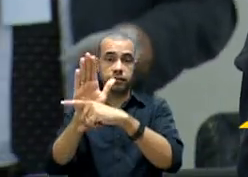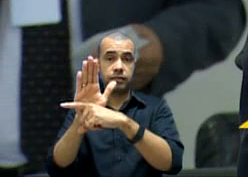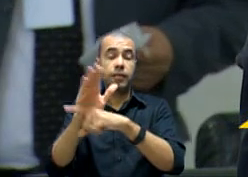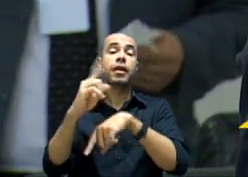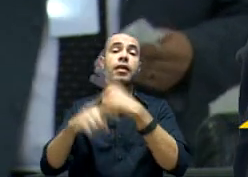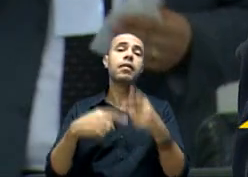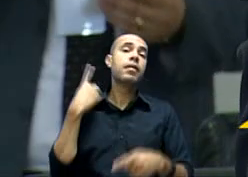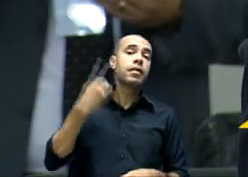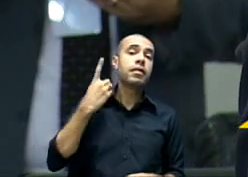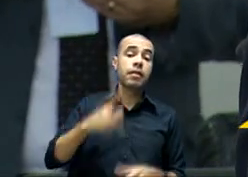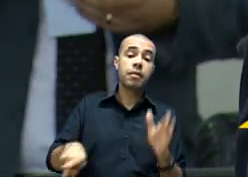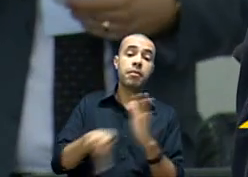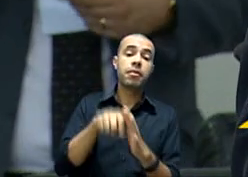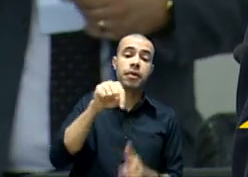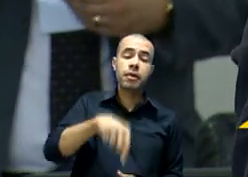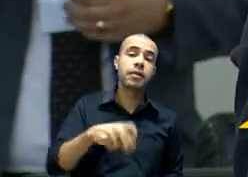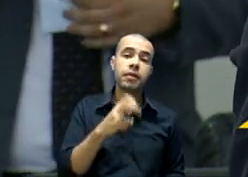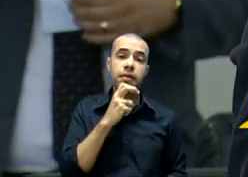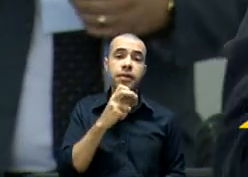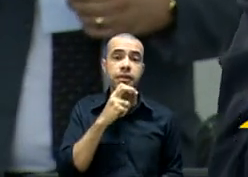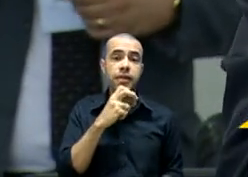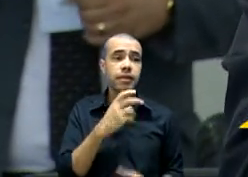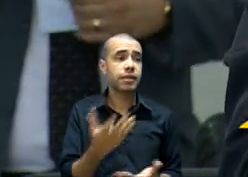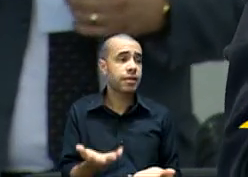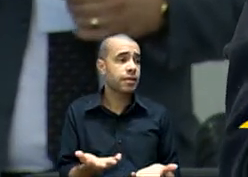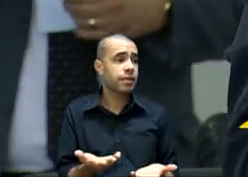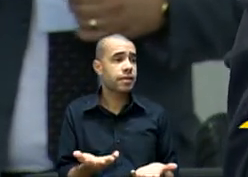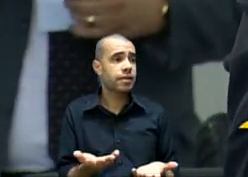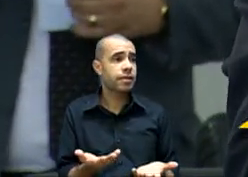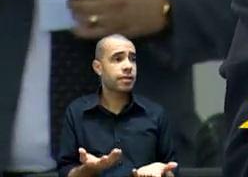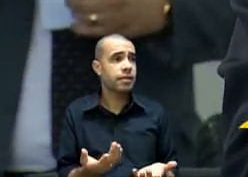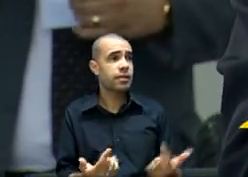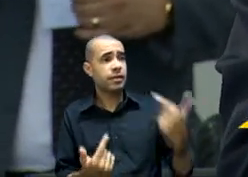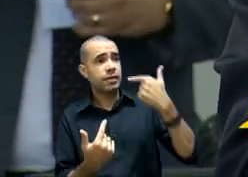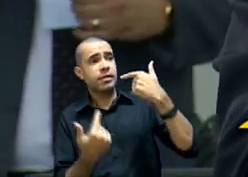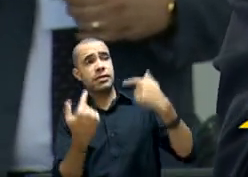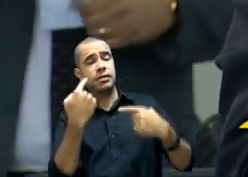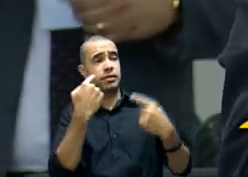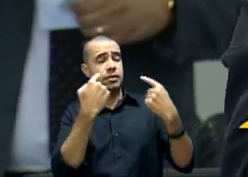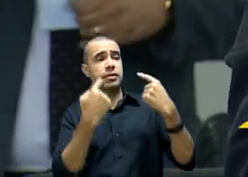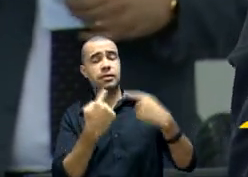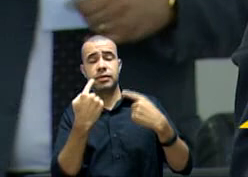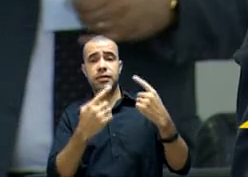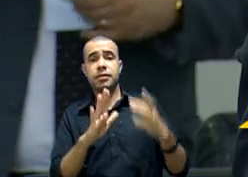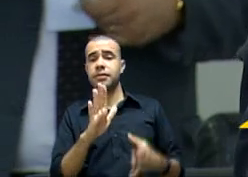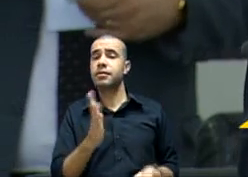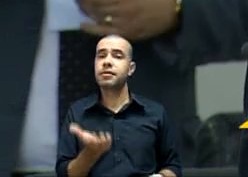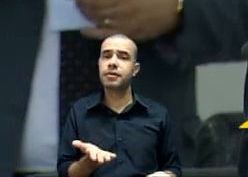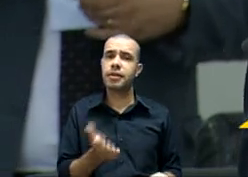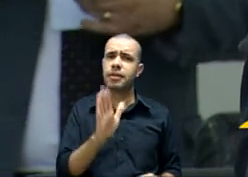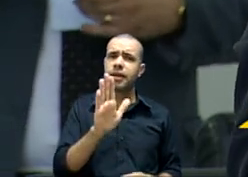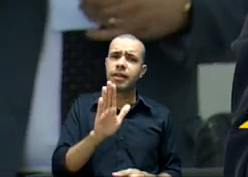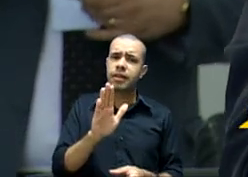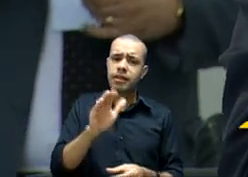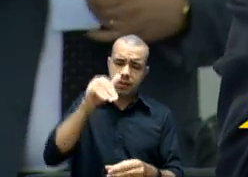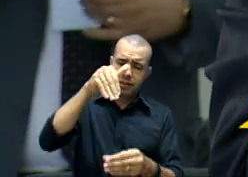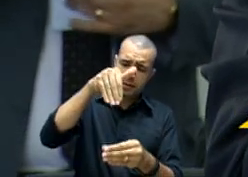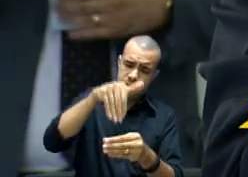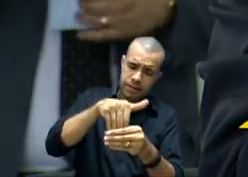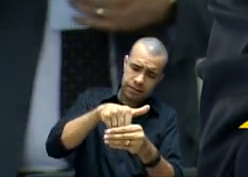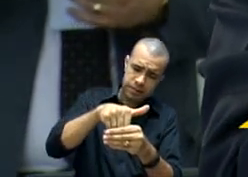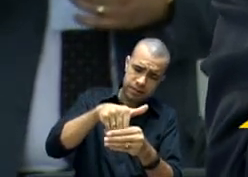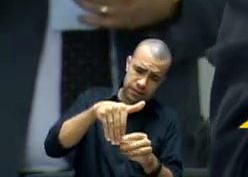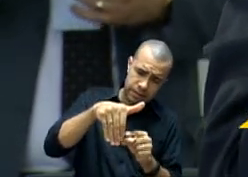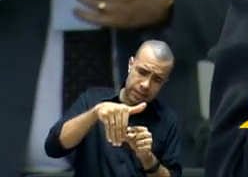pato. É? Porque os deputados não fazem nada. Fazem, mas só que na hora de colocar na urna, nós honramos pessoas